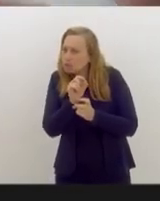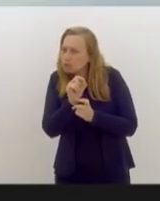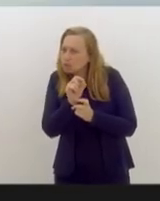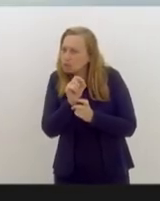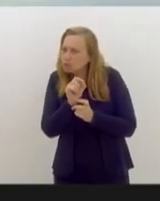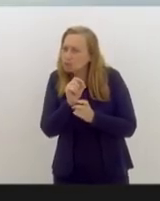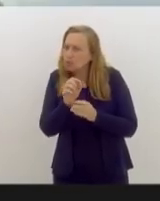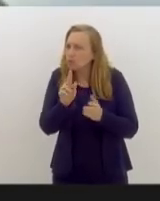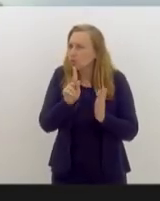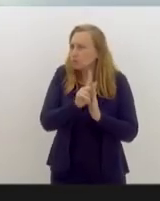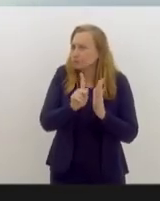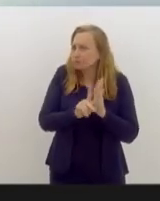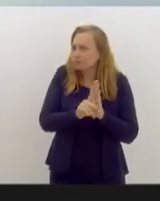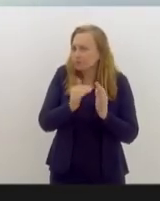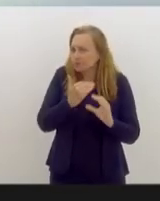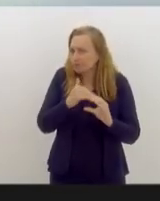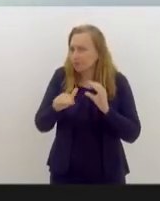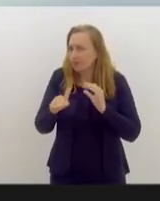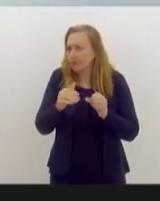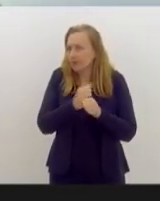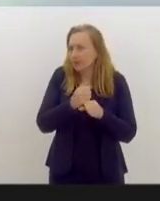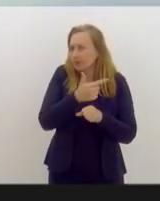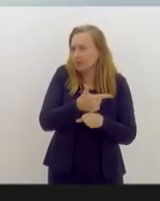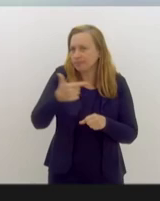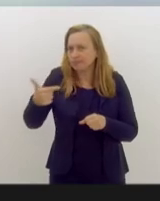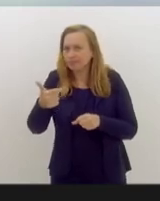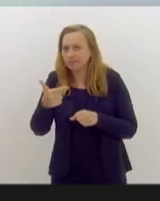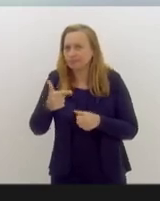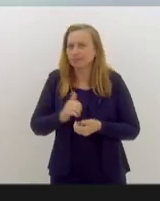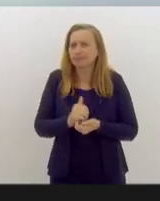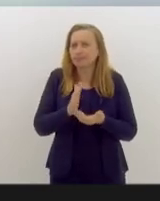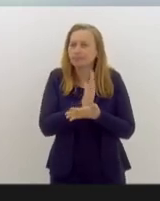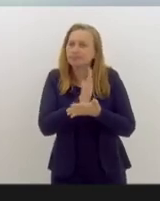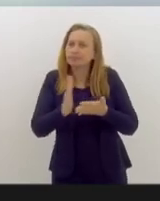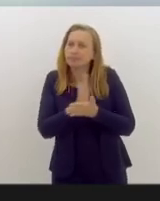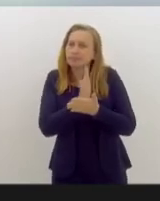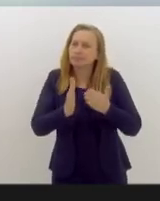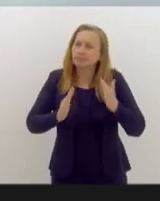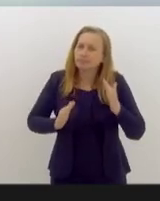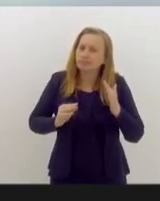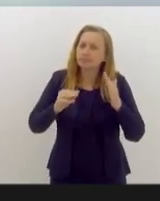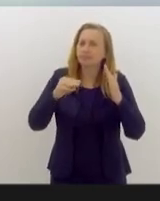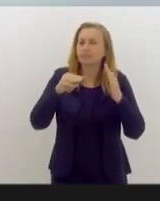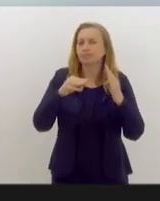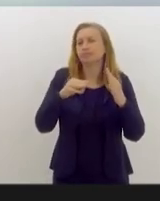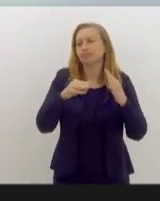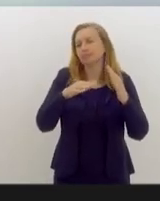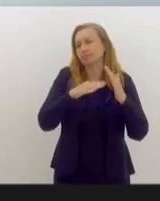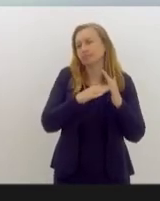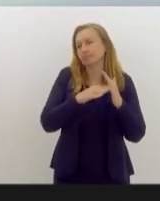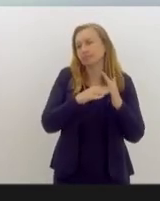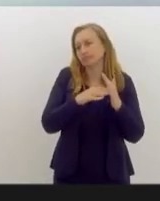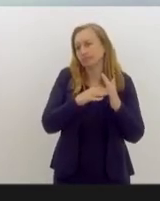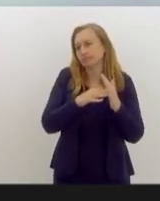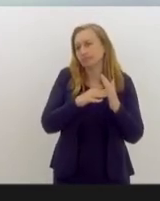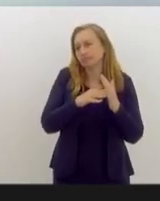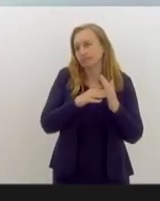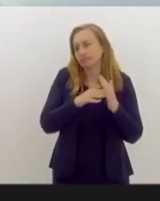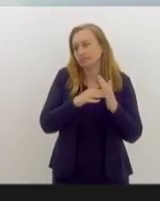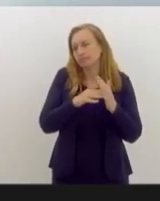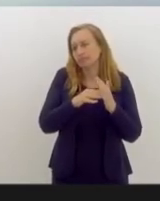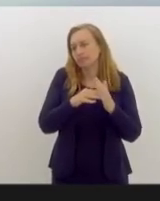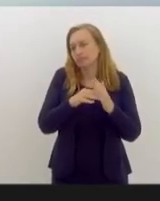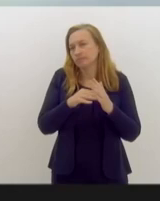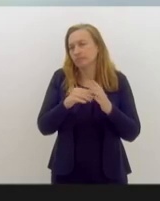o projeto enviado em 2022, a menção a algumas metas a serem cumpridas em 2020. Aí, se você olha a meta